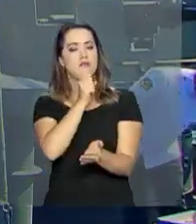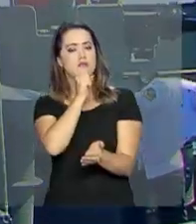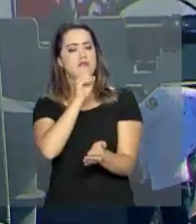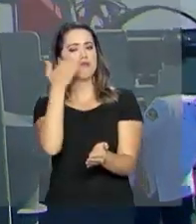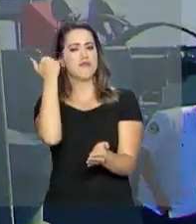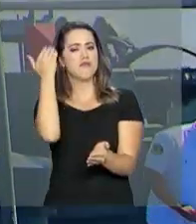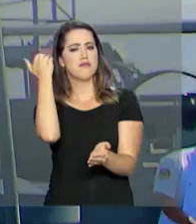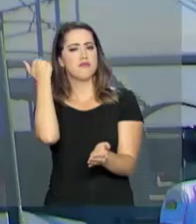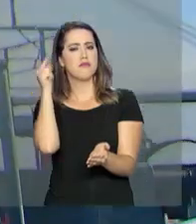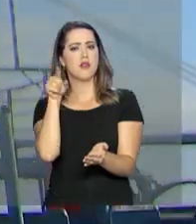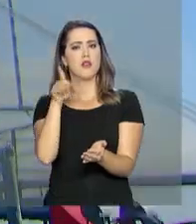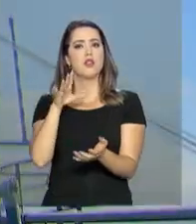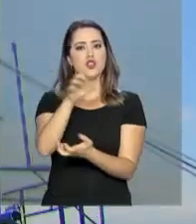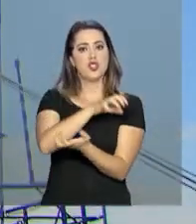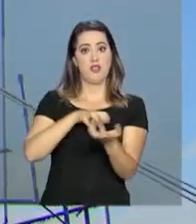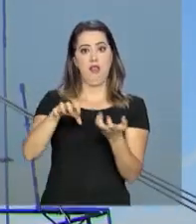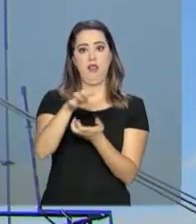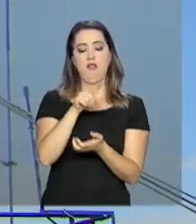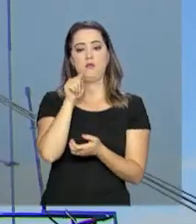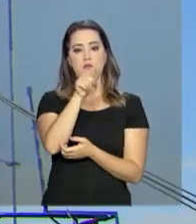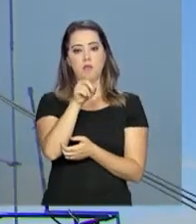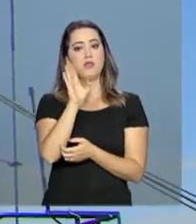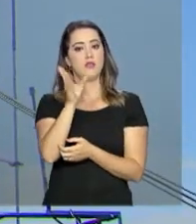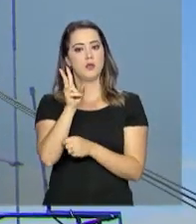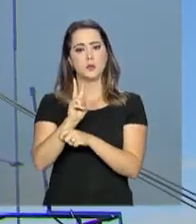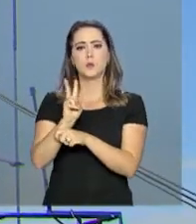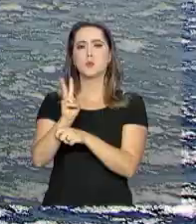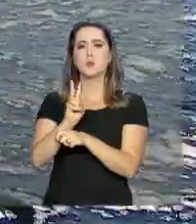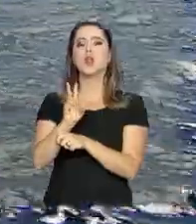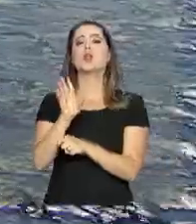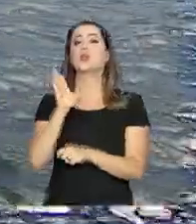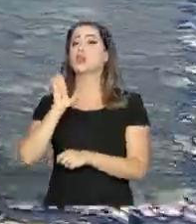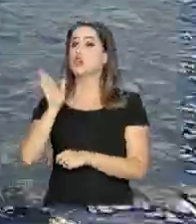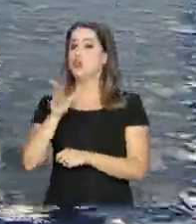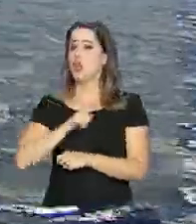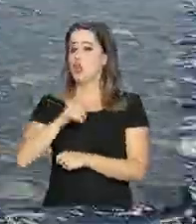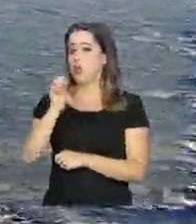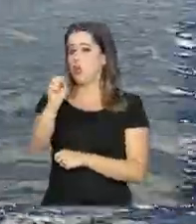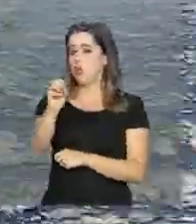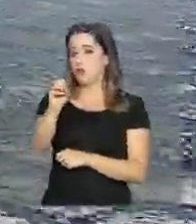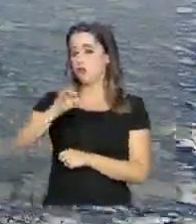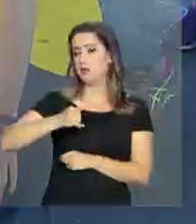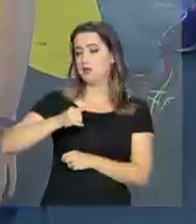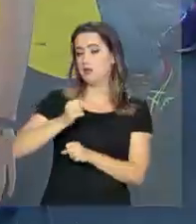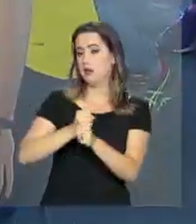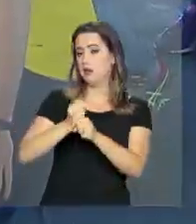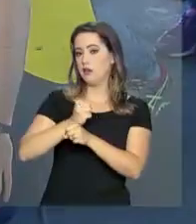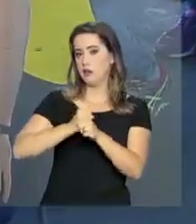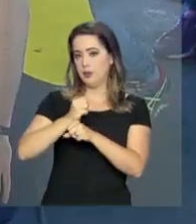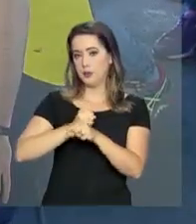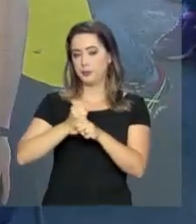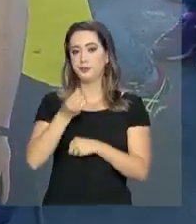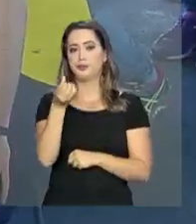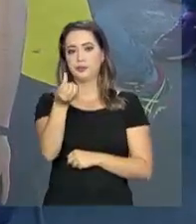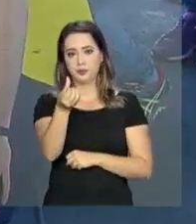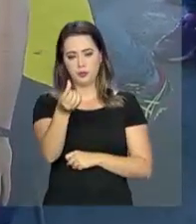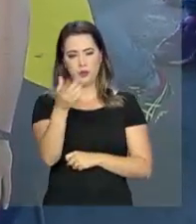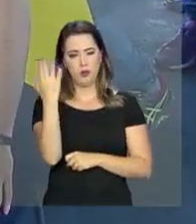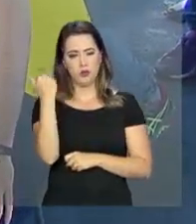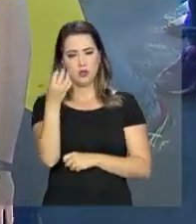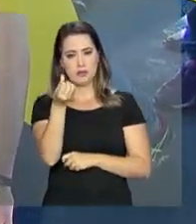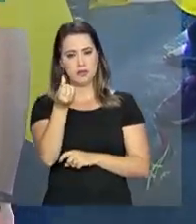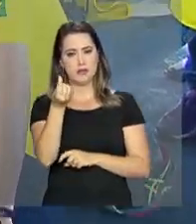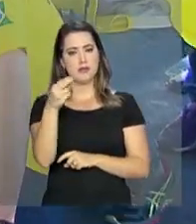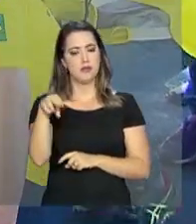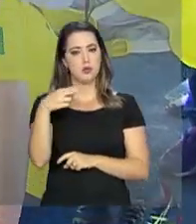é o monitor parnaíba que completou 80 anos no último dia 6 de novembro ea este veterano que tem a missão de